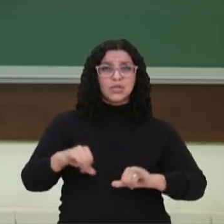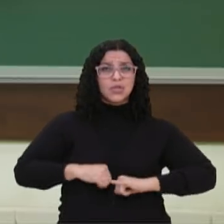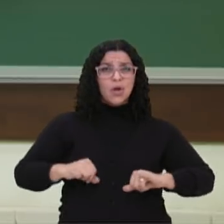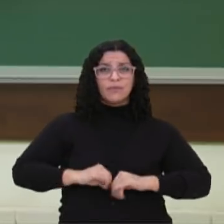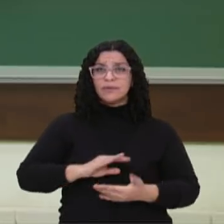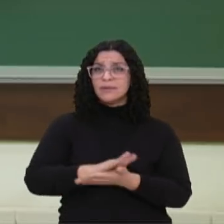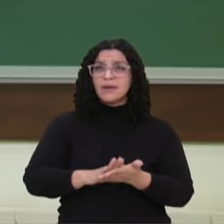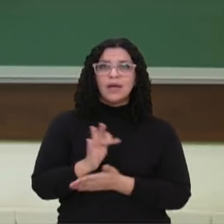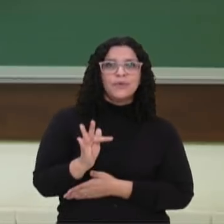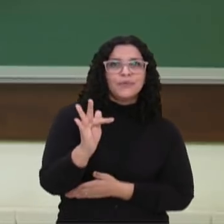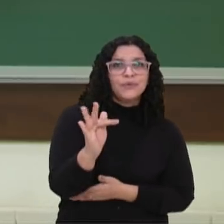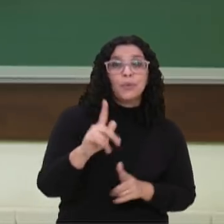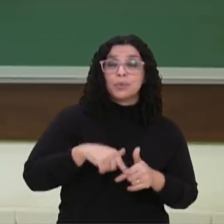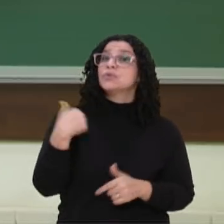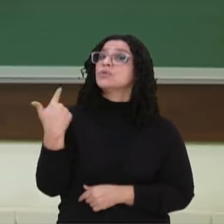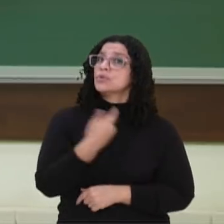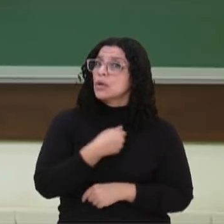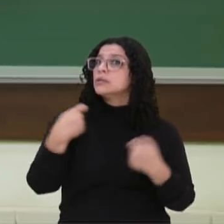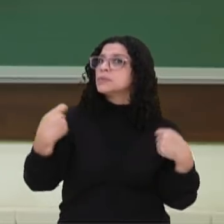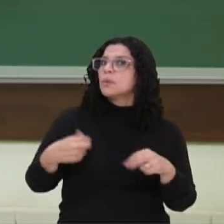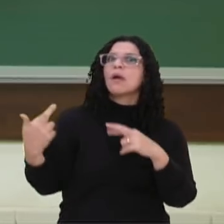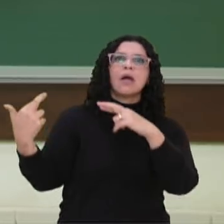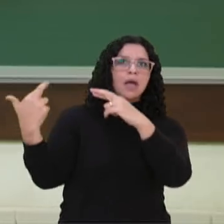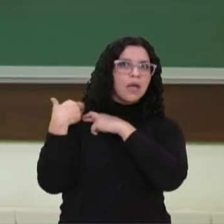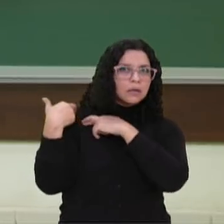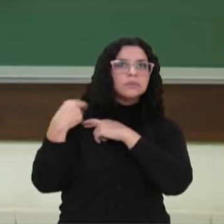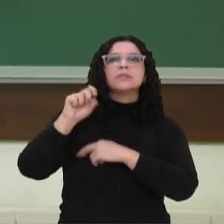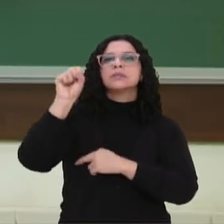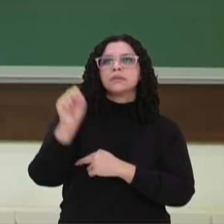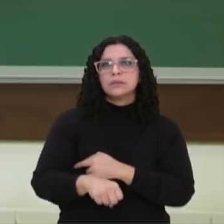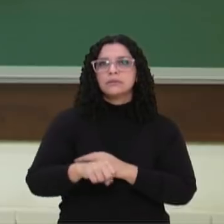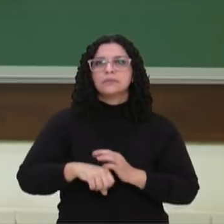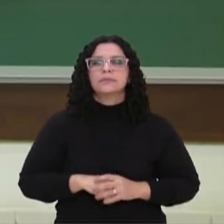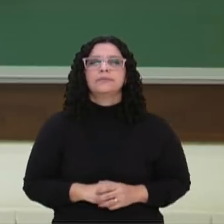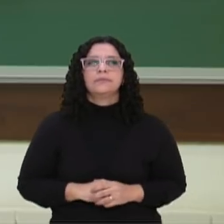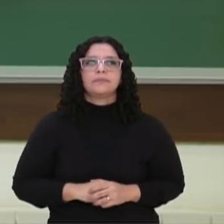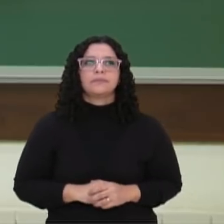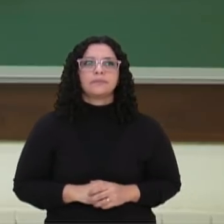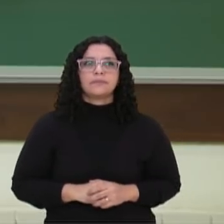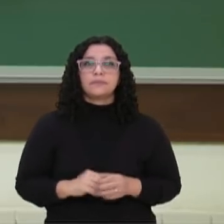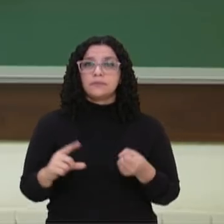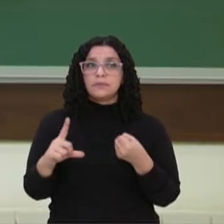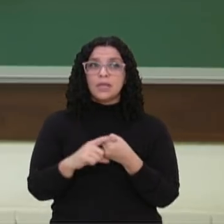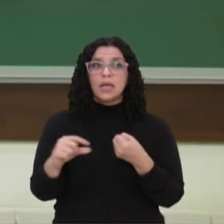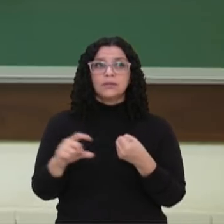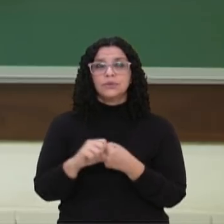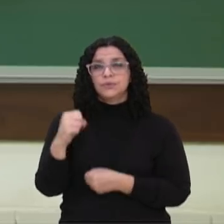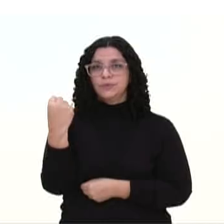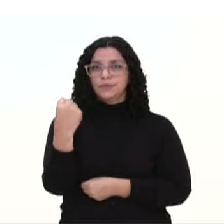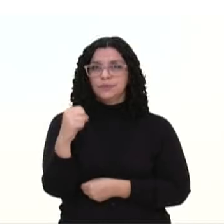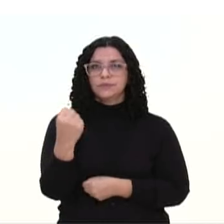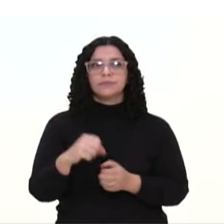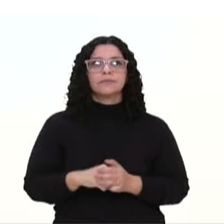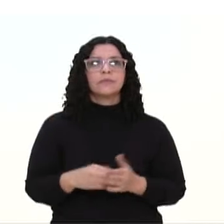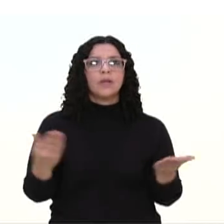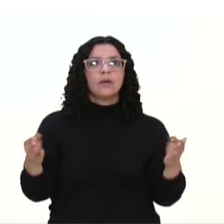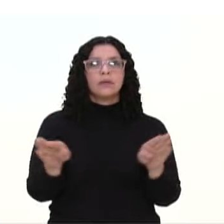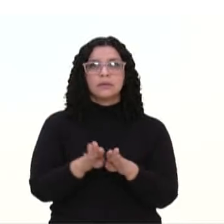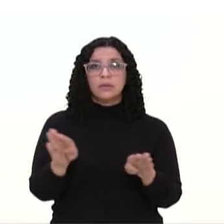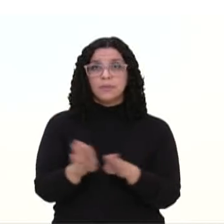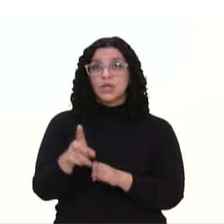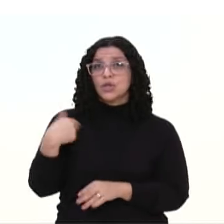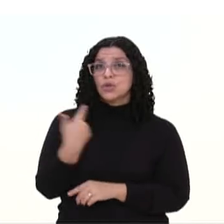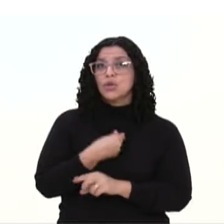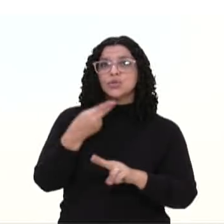isso. Então, obrigação nossa, sim, ok? Artigo 8º. A utilização